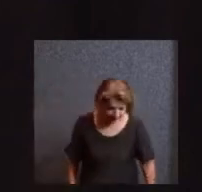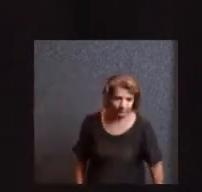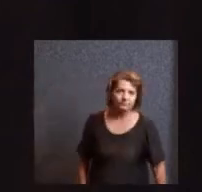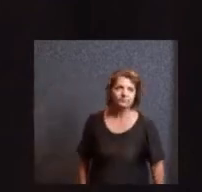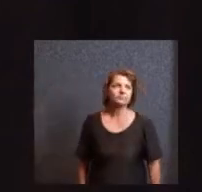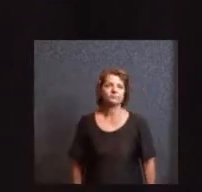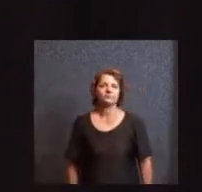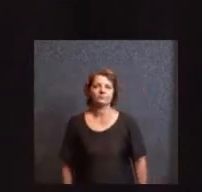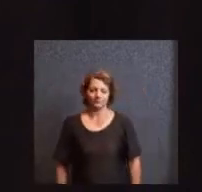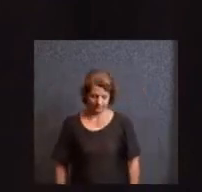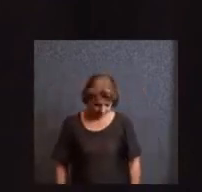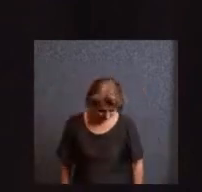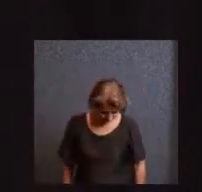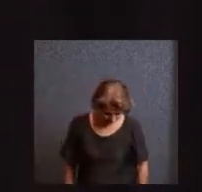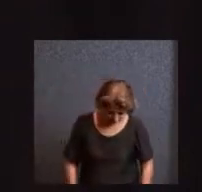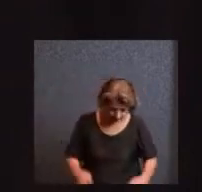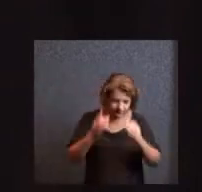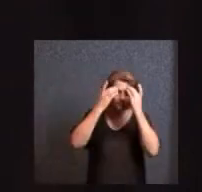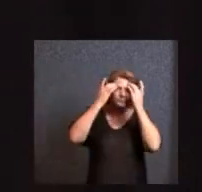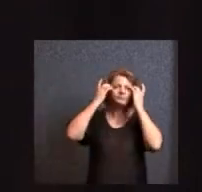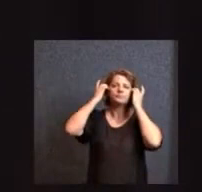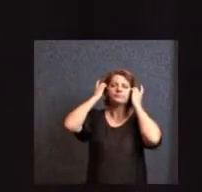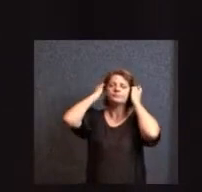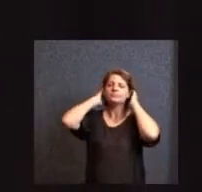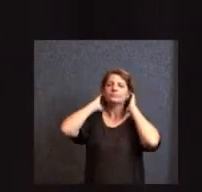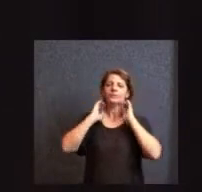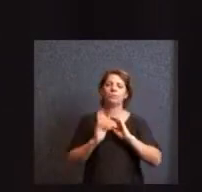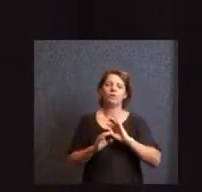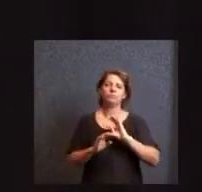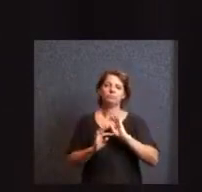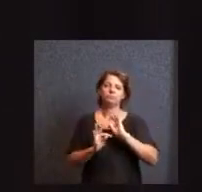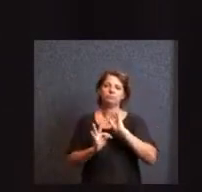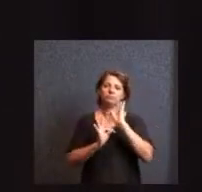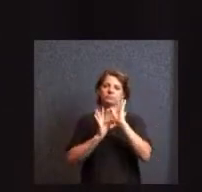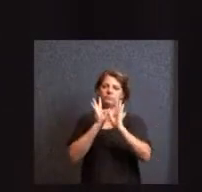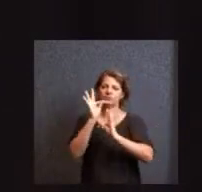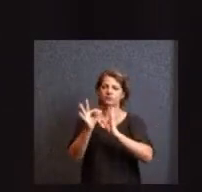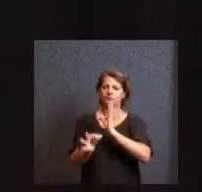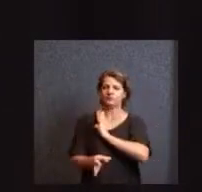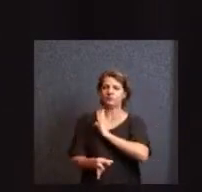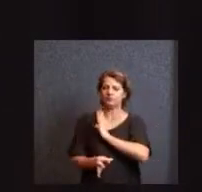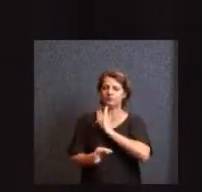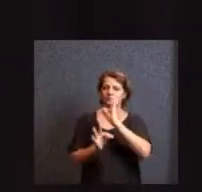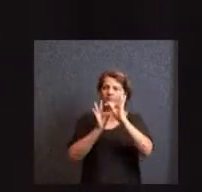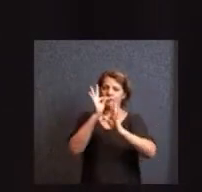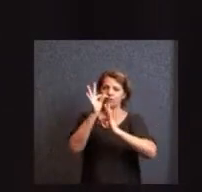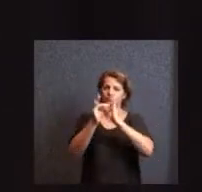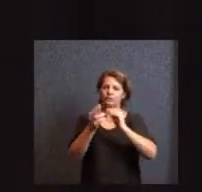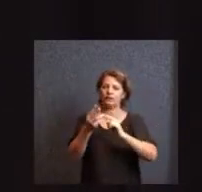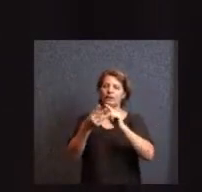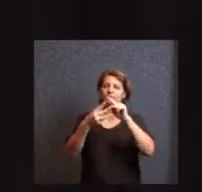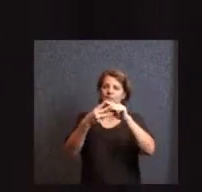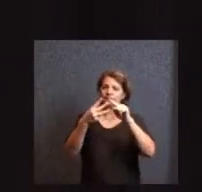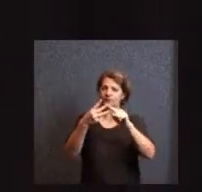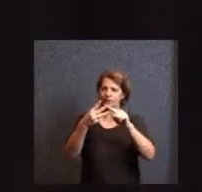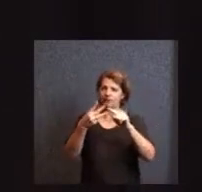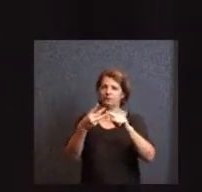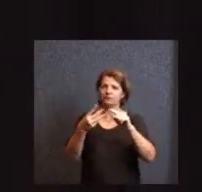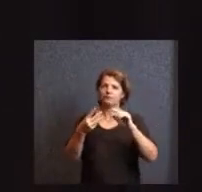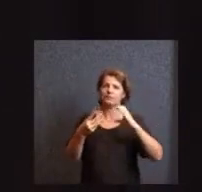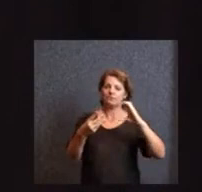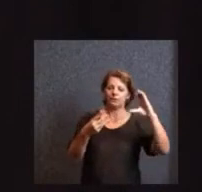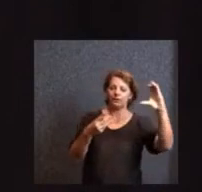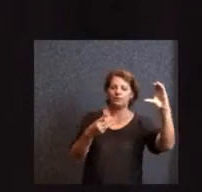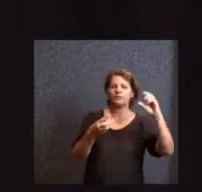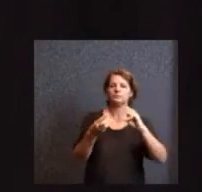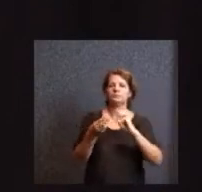com os equipamentos que nós estamos disponibilizando, e destaco aqui três, que é o de ciências e